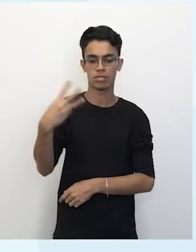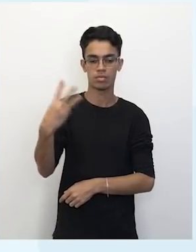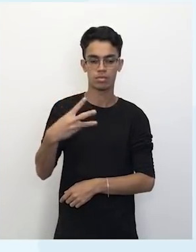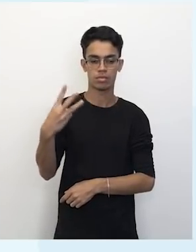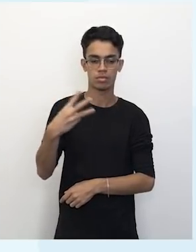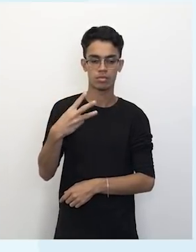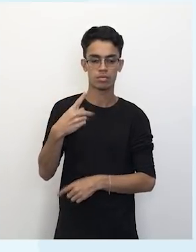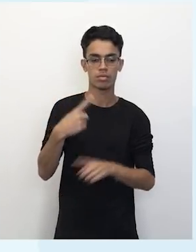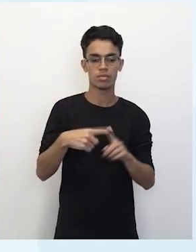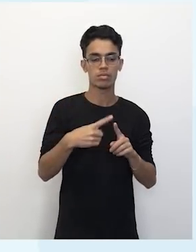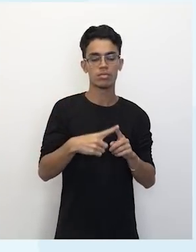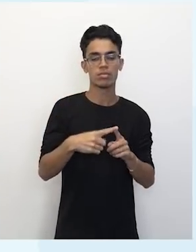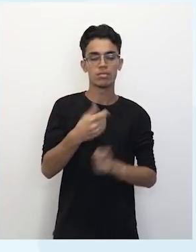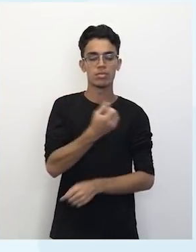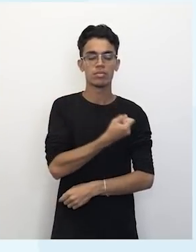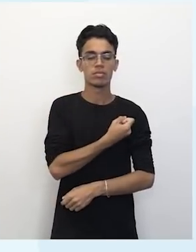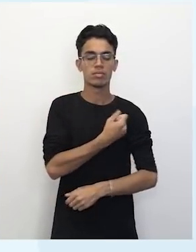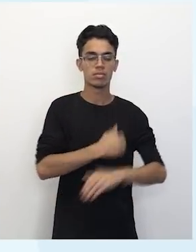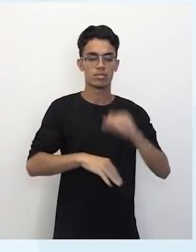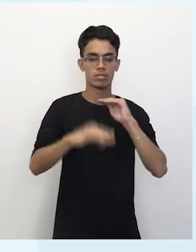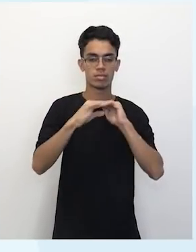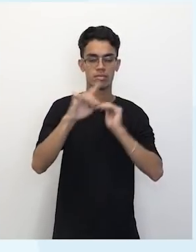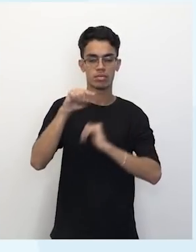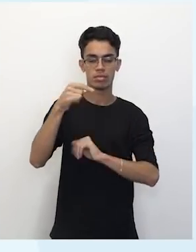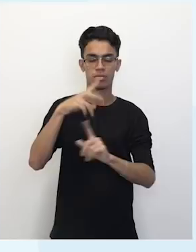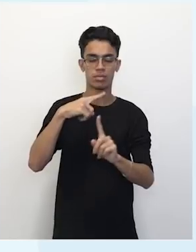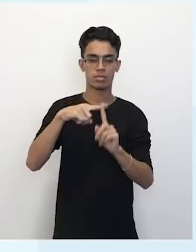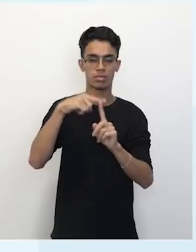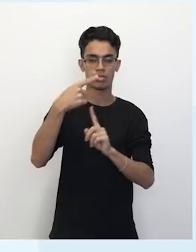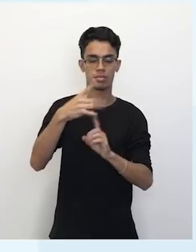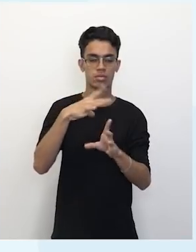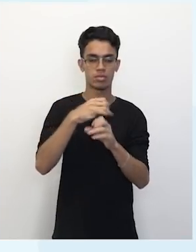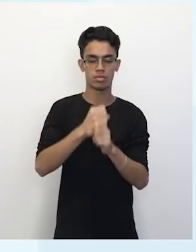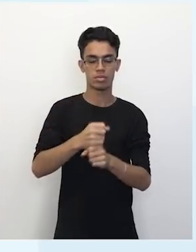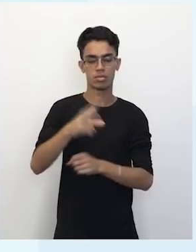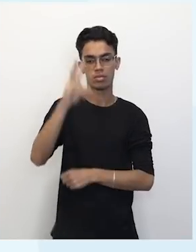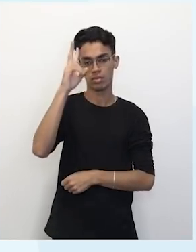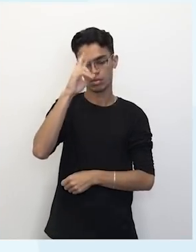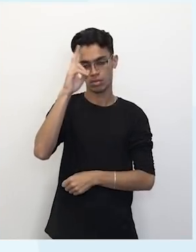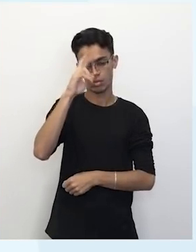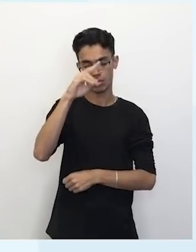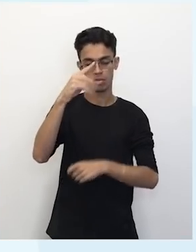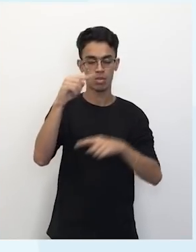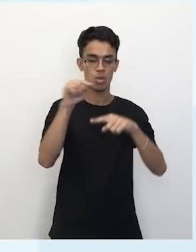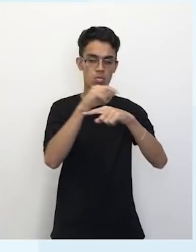denominador igual, eu posso somar em cima, beleza? Lembrando que a gente tem que trocar em cima e